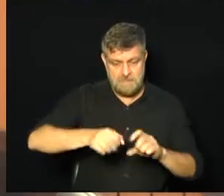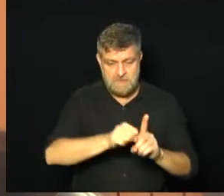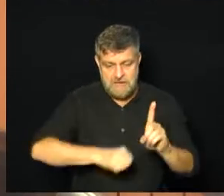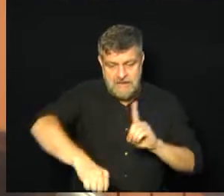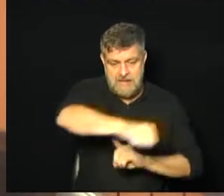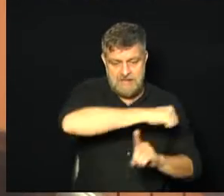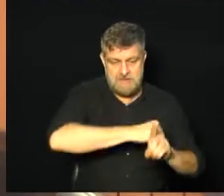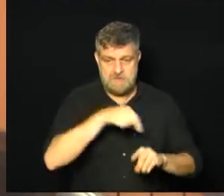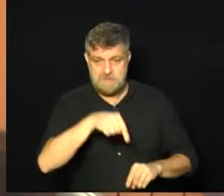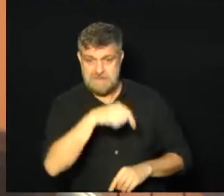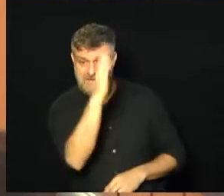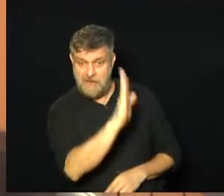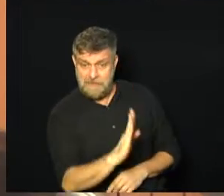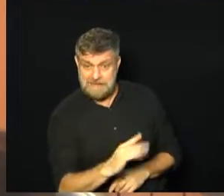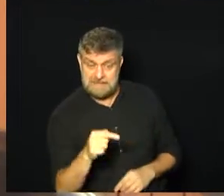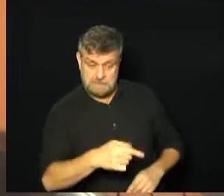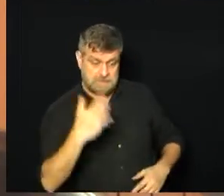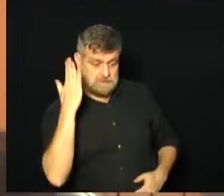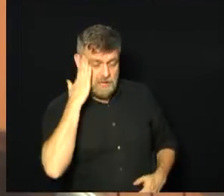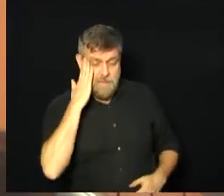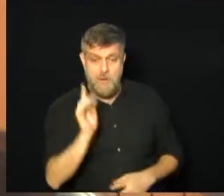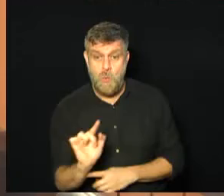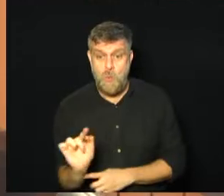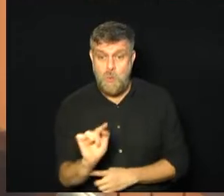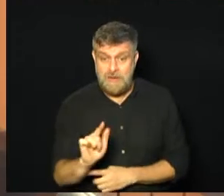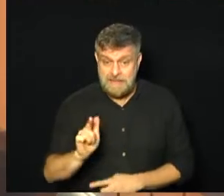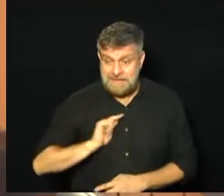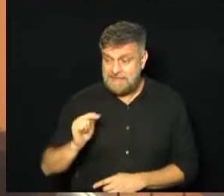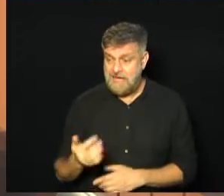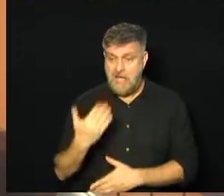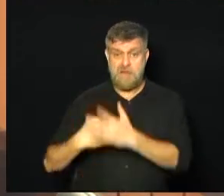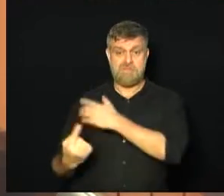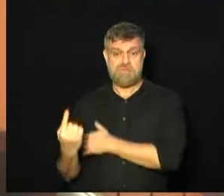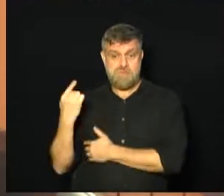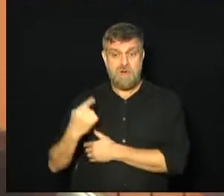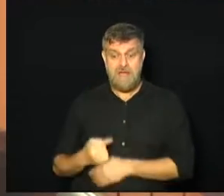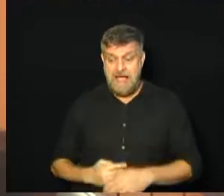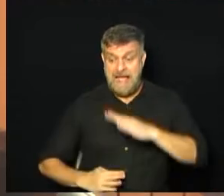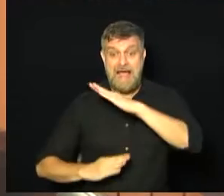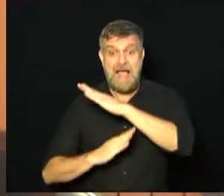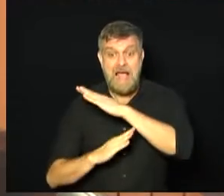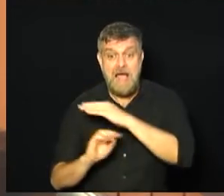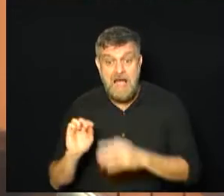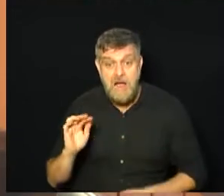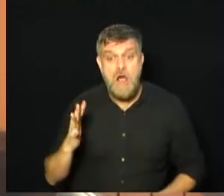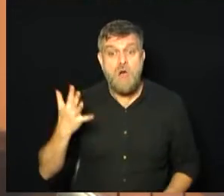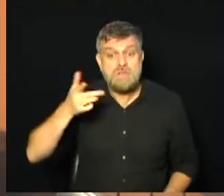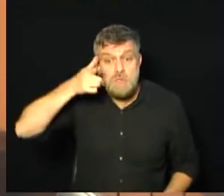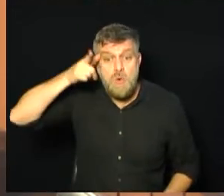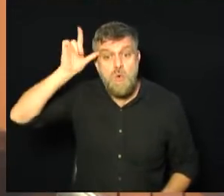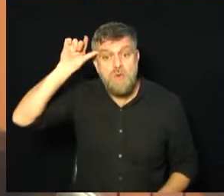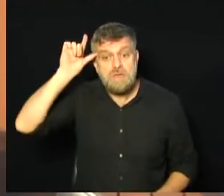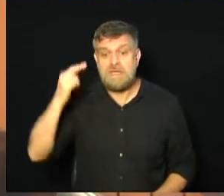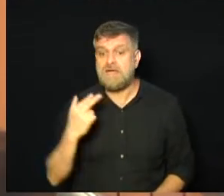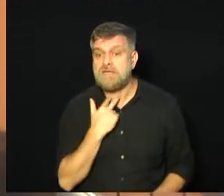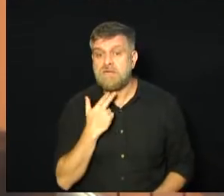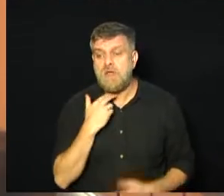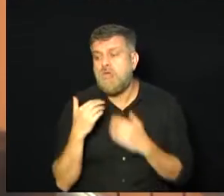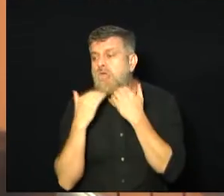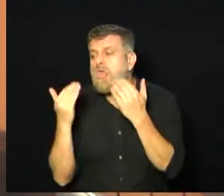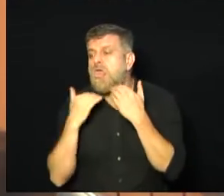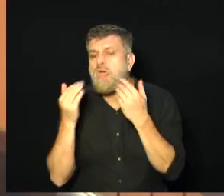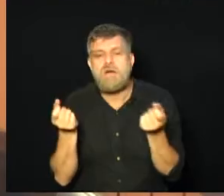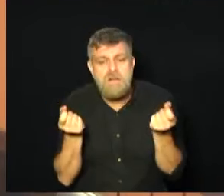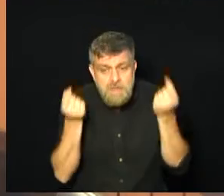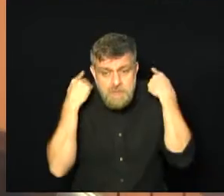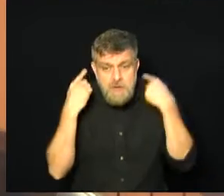poder saber daquilo que aconteceu ontem nessa casa. E isso não pode ficar por isso mesmo. Eu